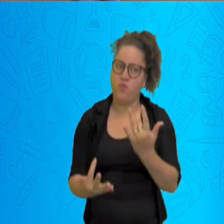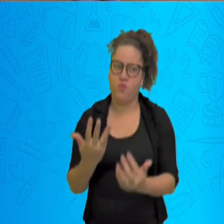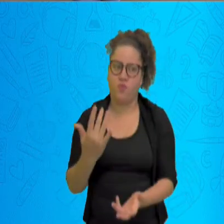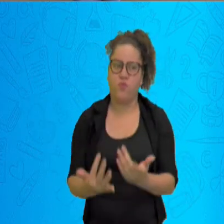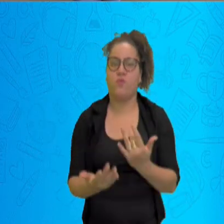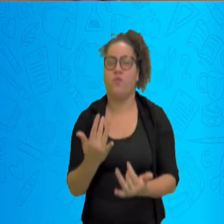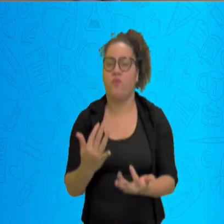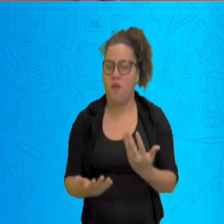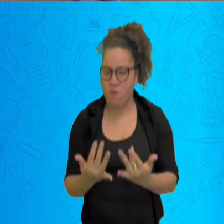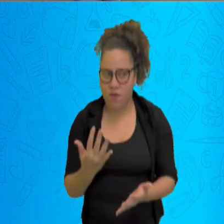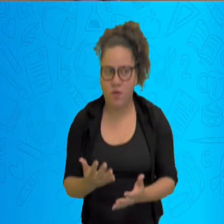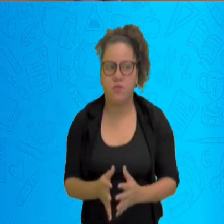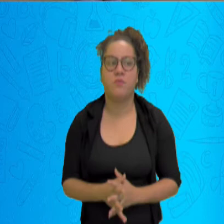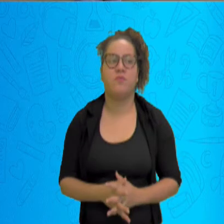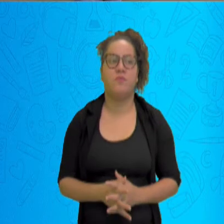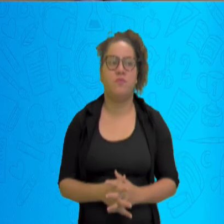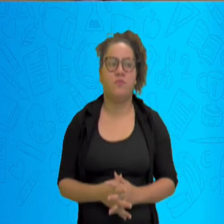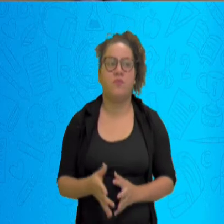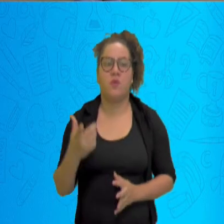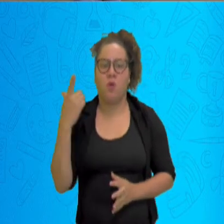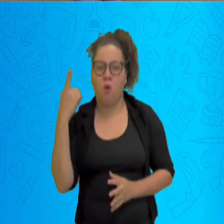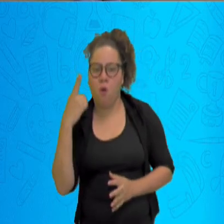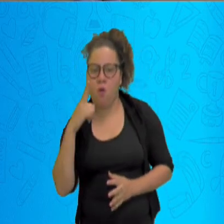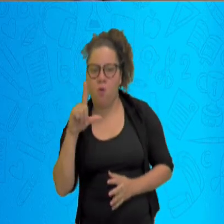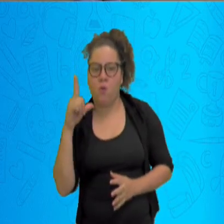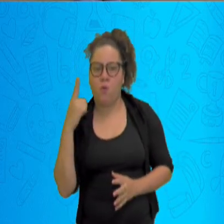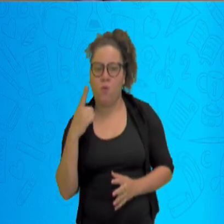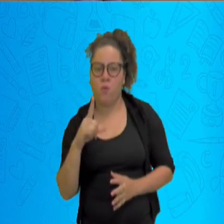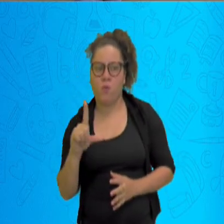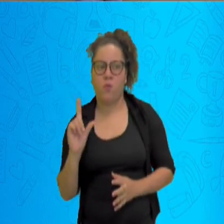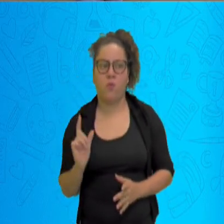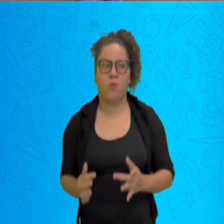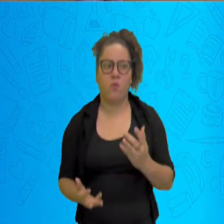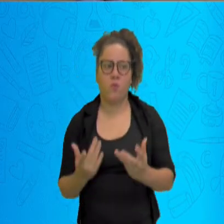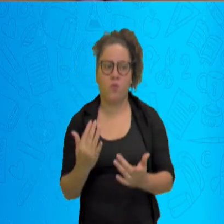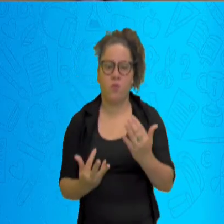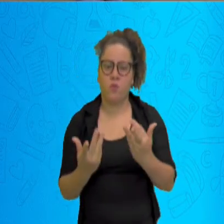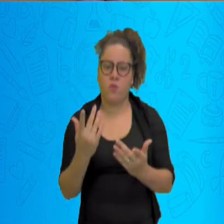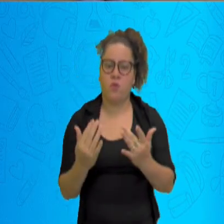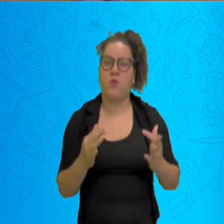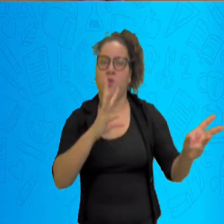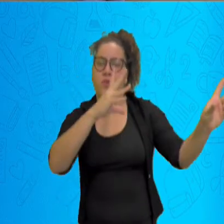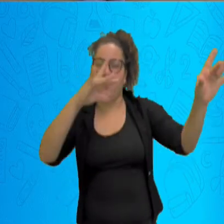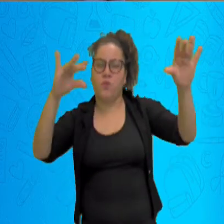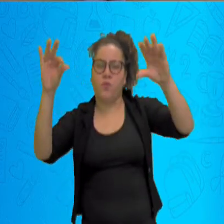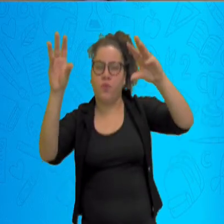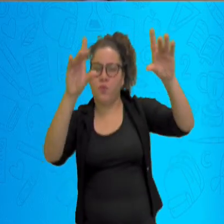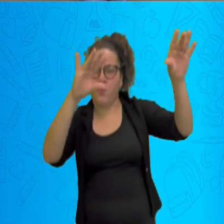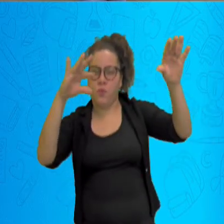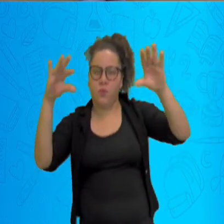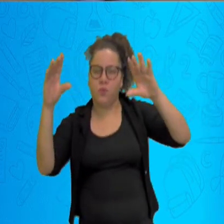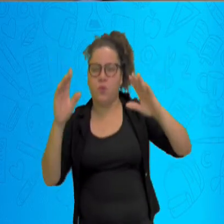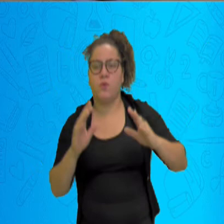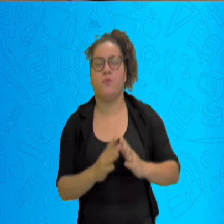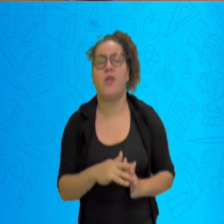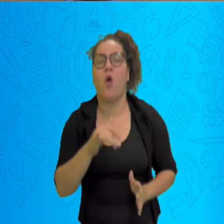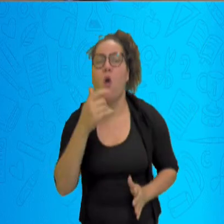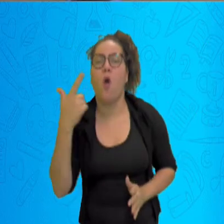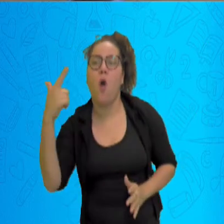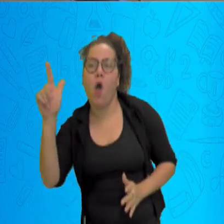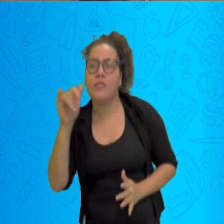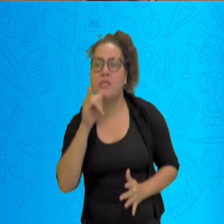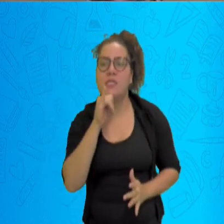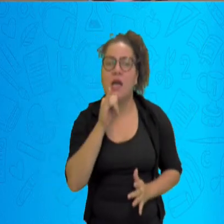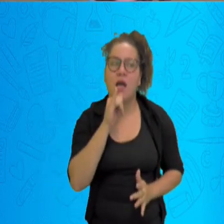As bolhas. Então, e consegue alcançar aí o processo da evaporação? Um outro exemplo